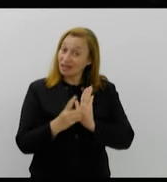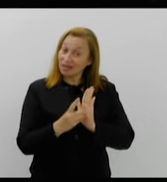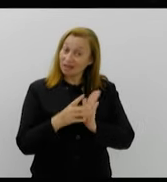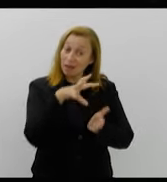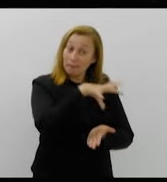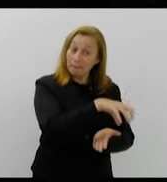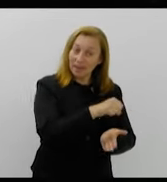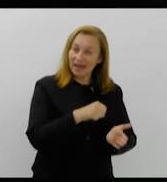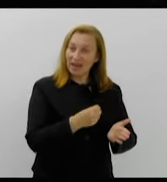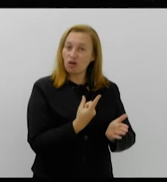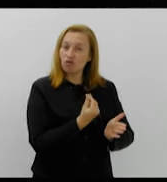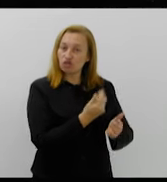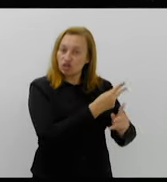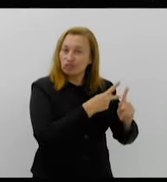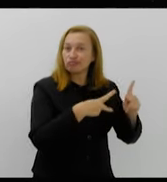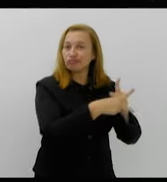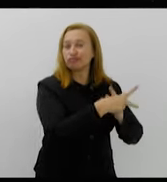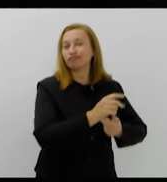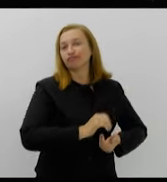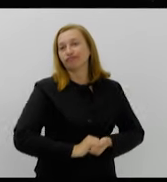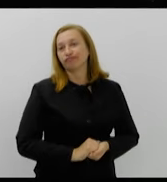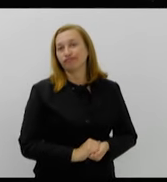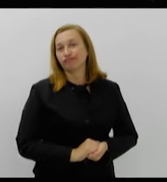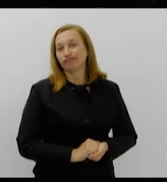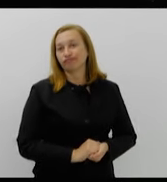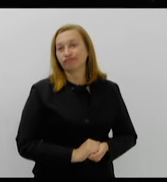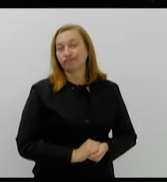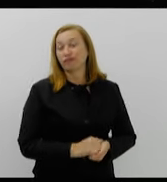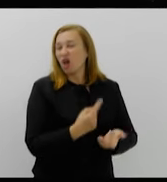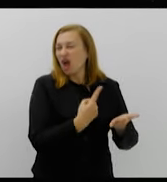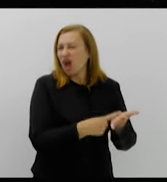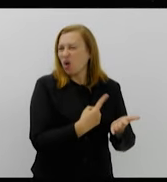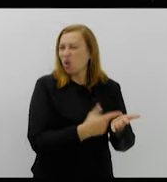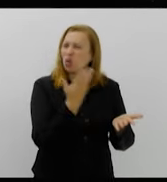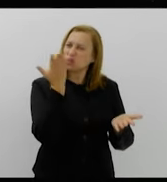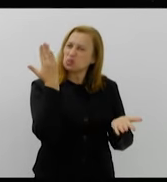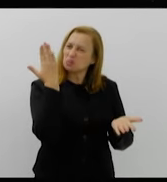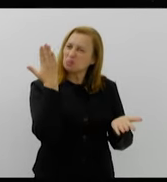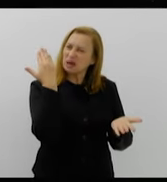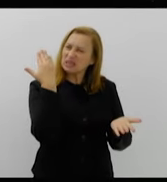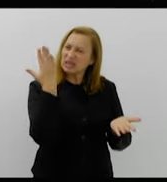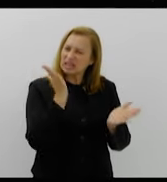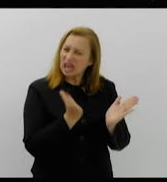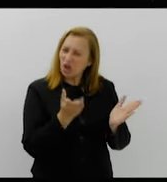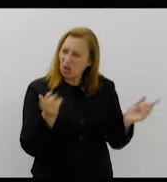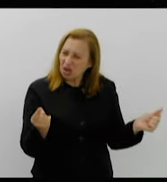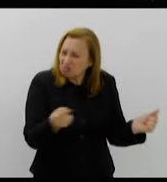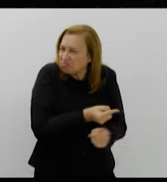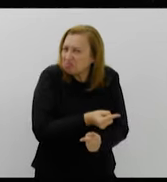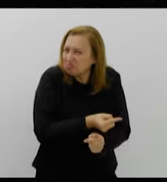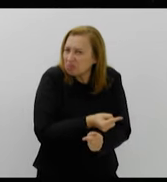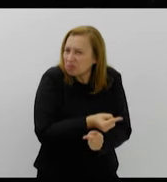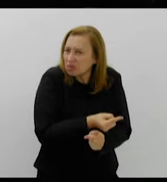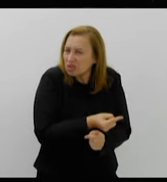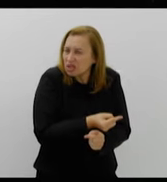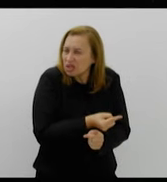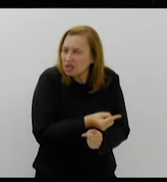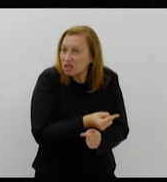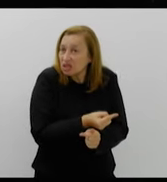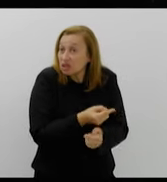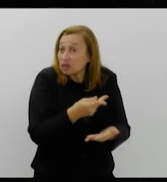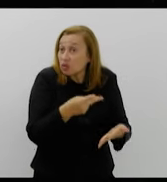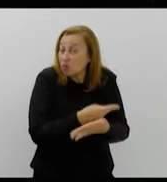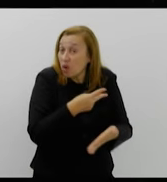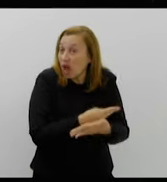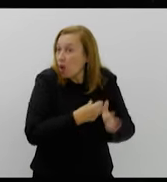fundo único do Rio previdência promover um acordo está descumprindo e tá cometendo uma